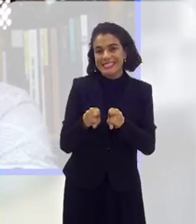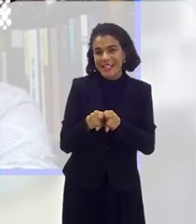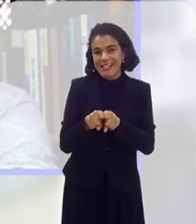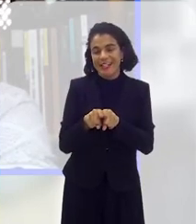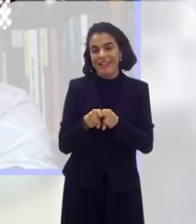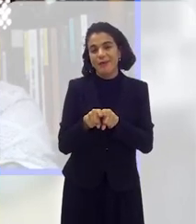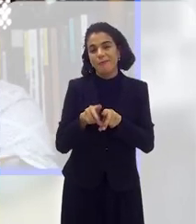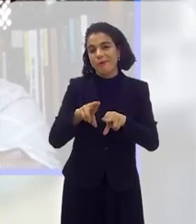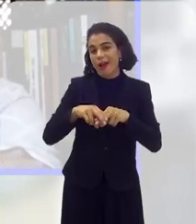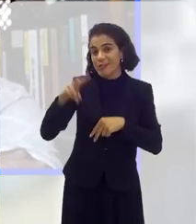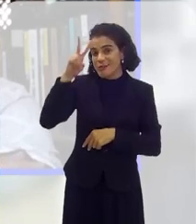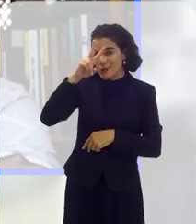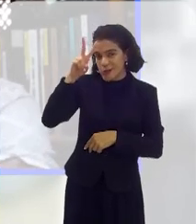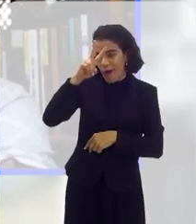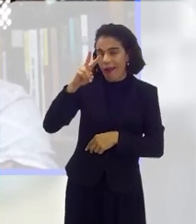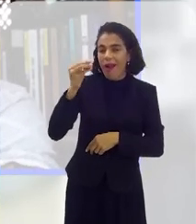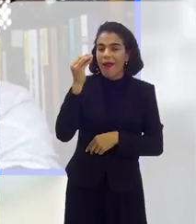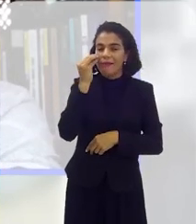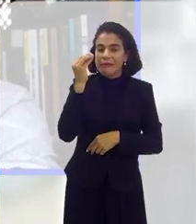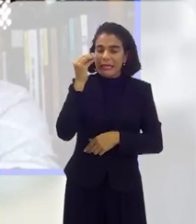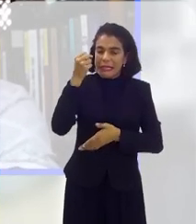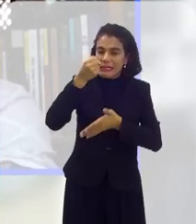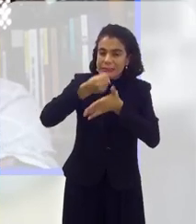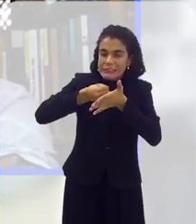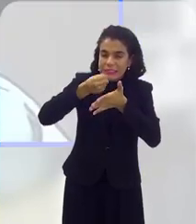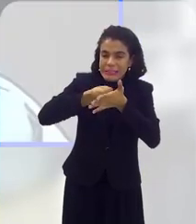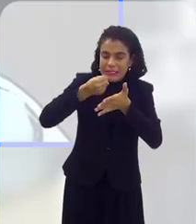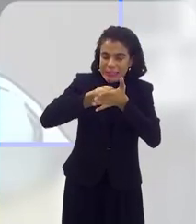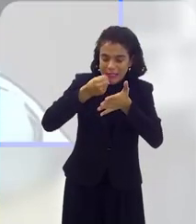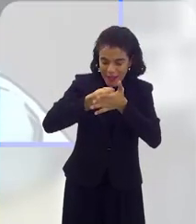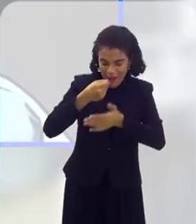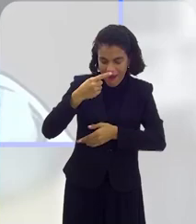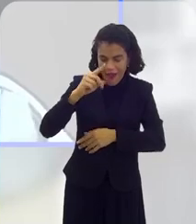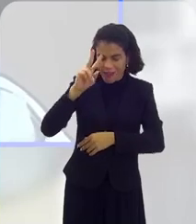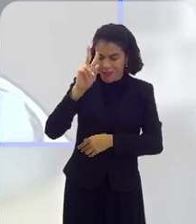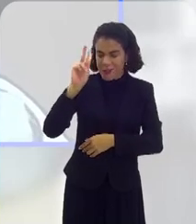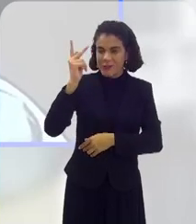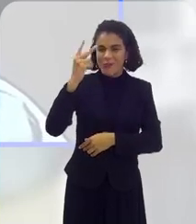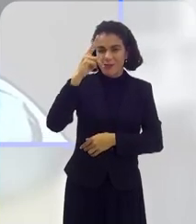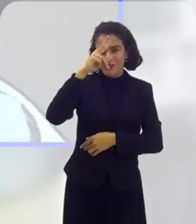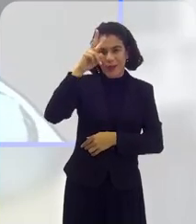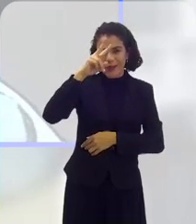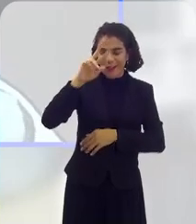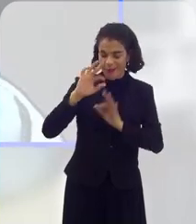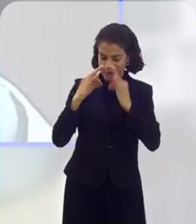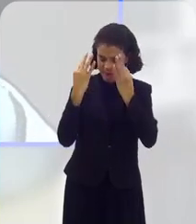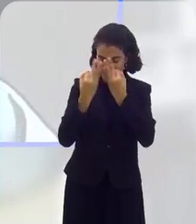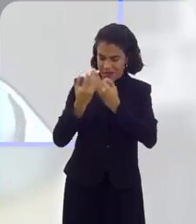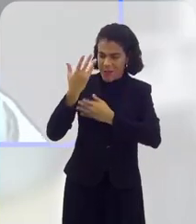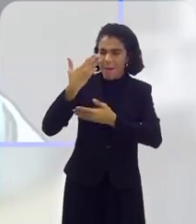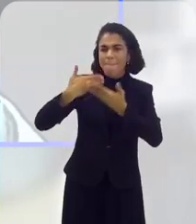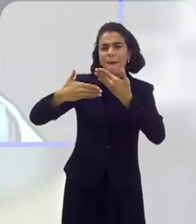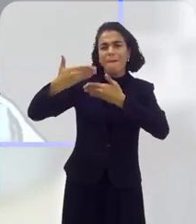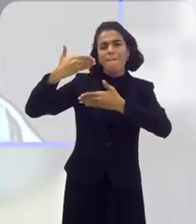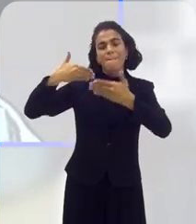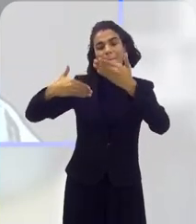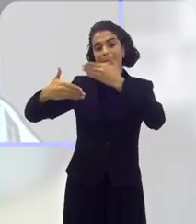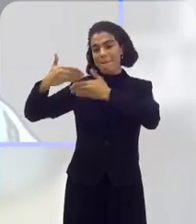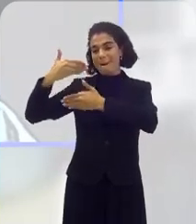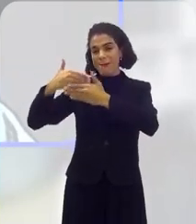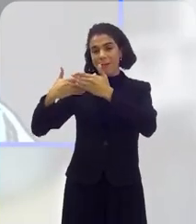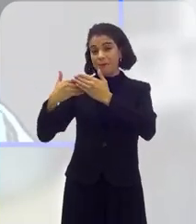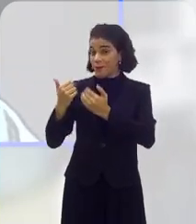e ela, através da história, tenta resgatar a história da sua família, e com o auxílio